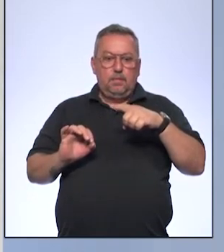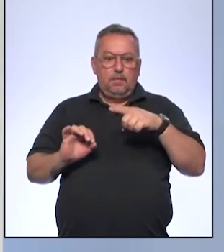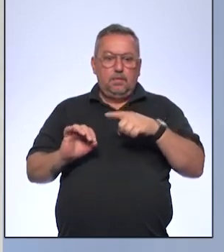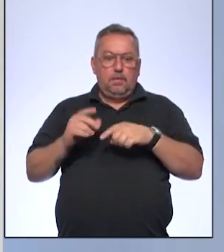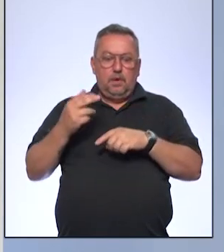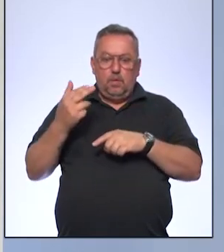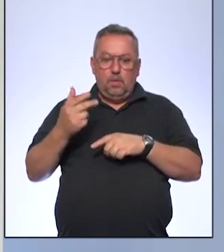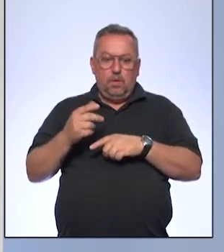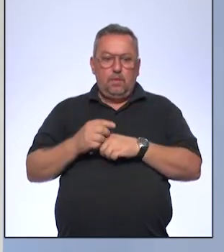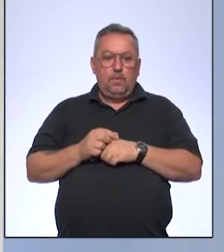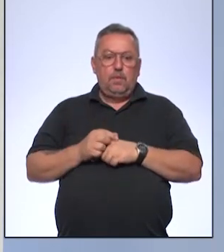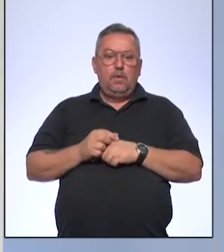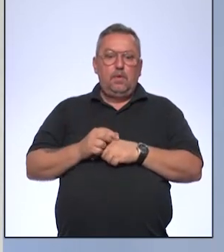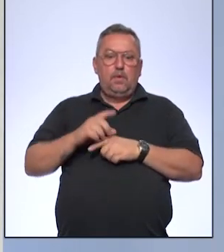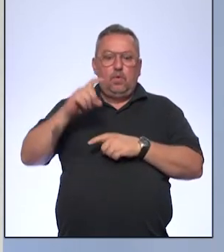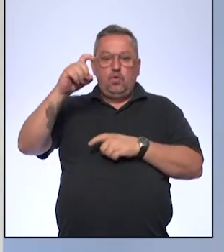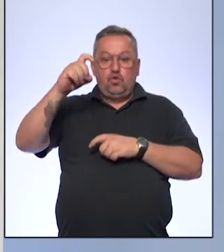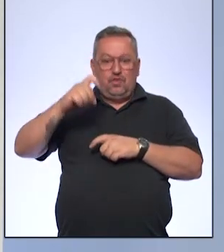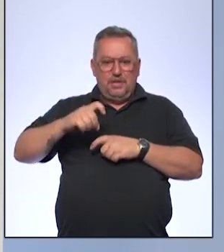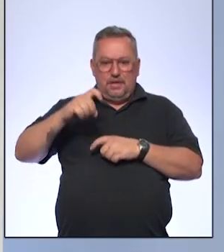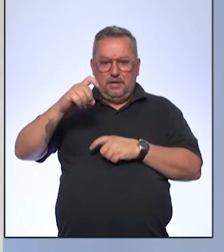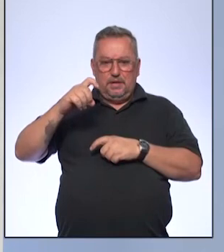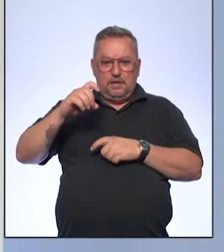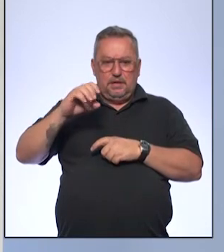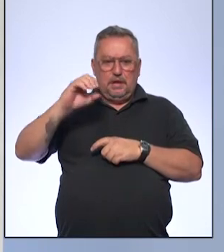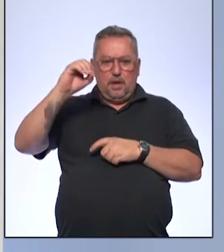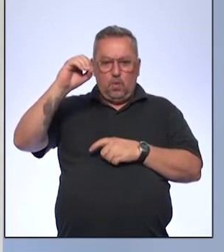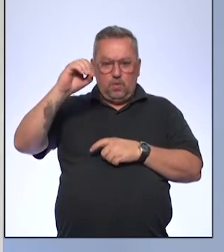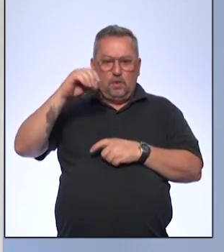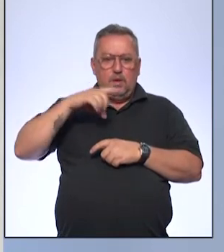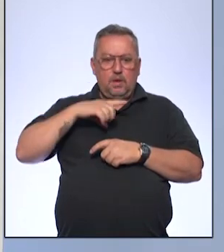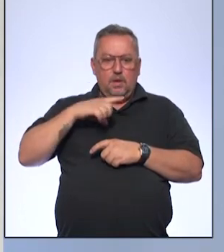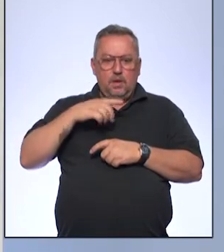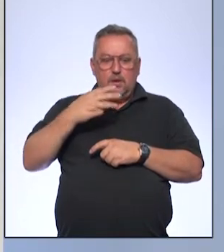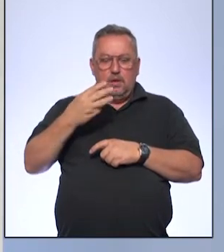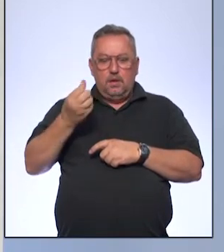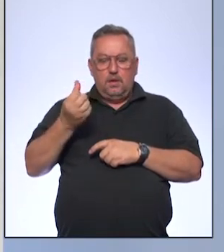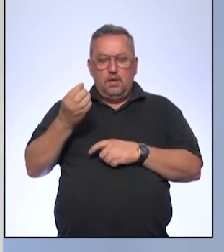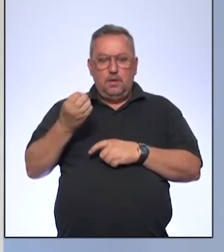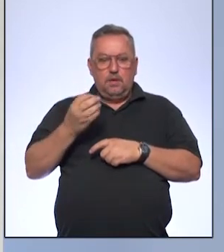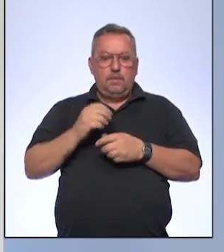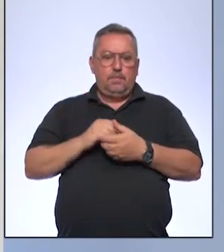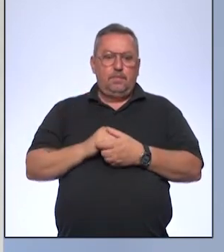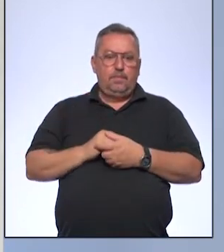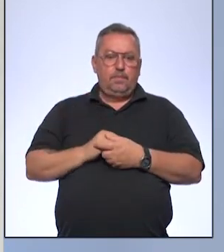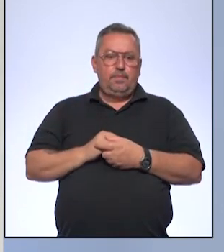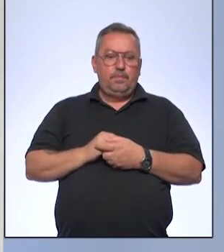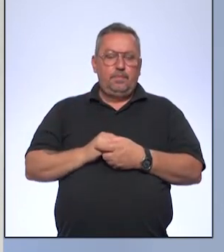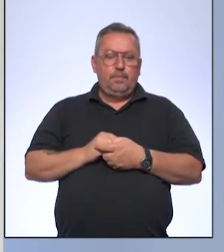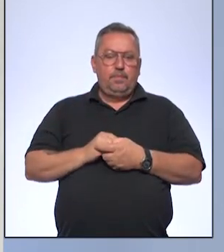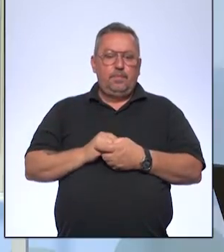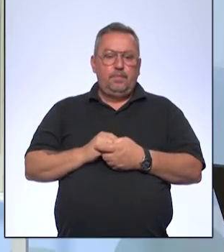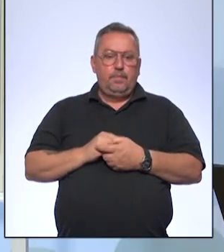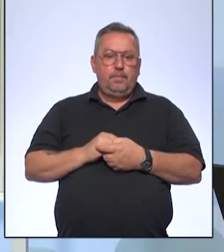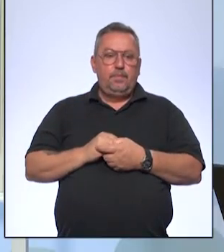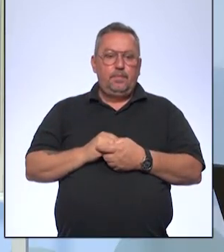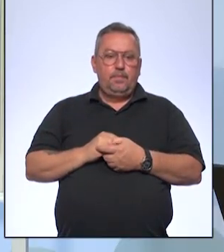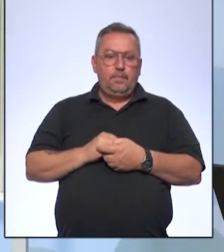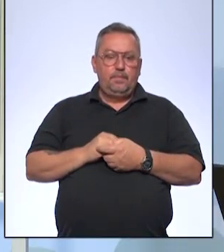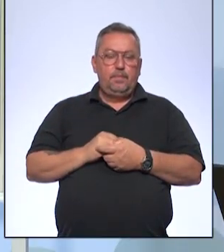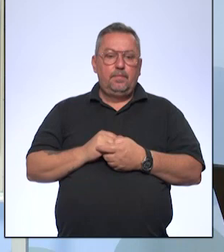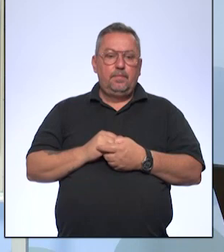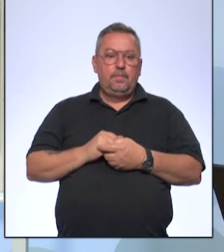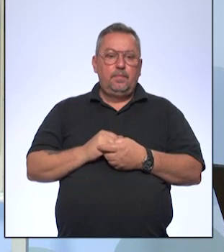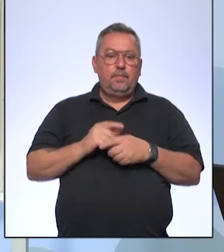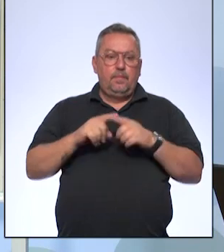como um ângulo que eu quero descobrir está para 360. Não é correto, assim? Correto.